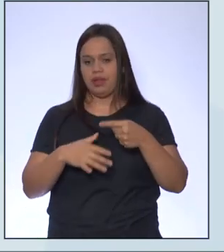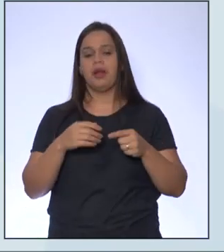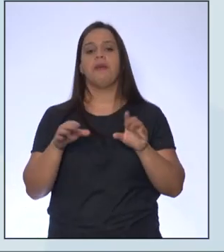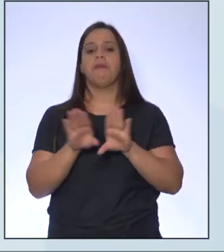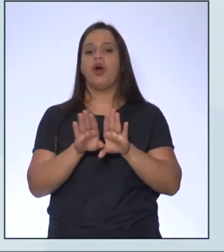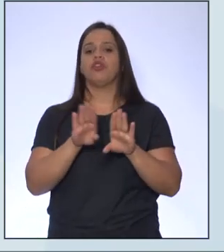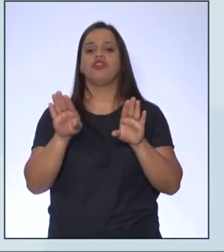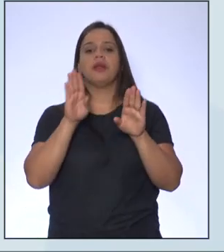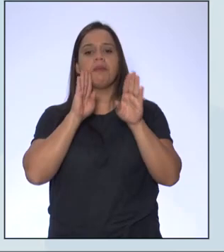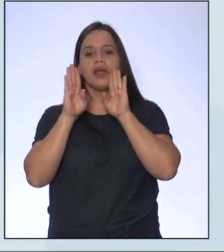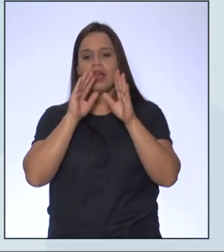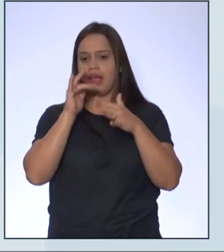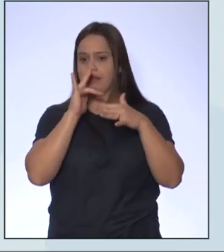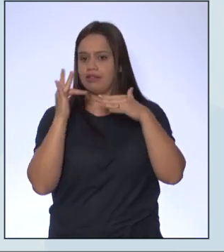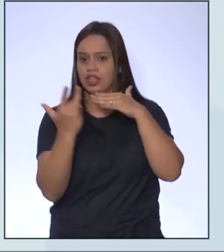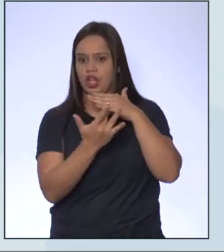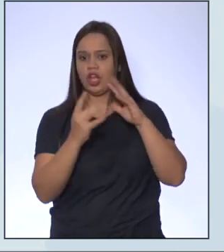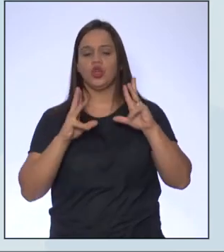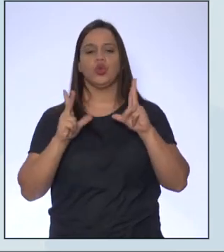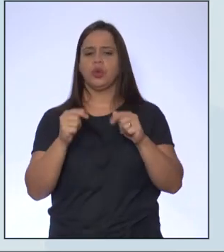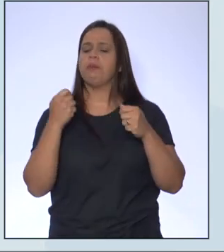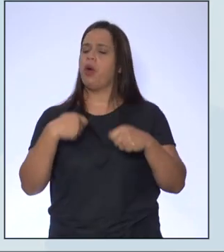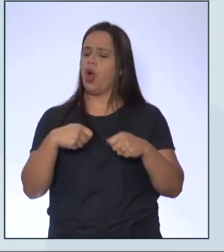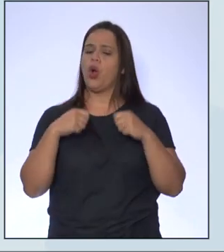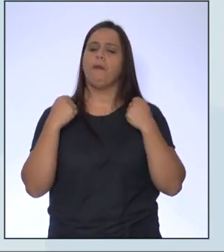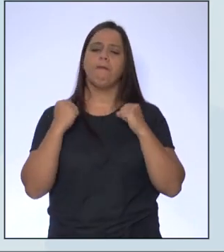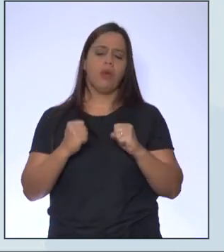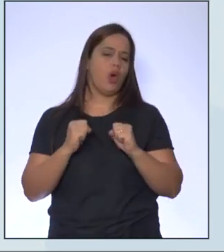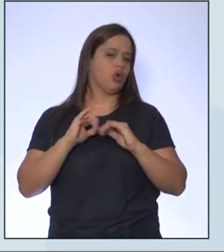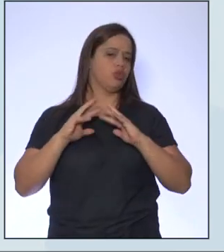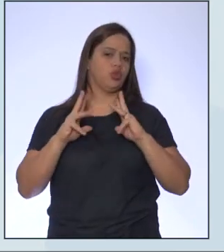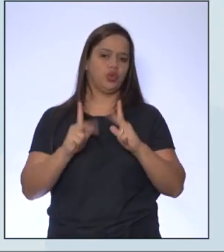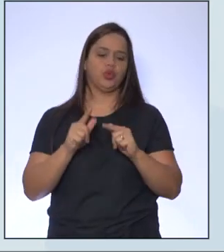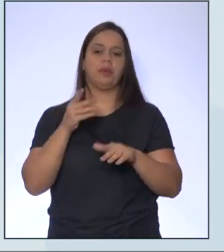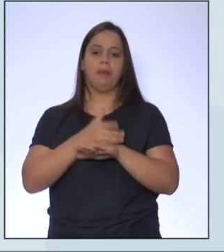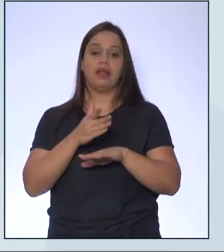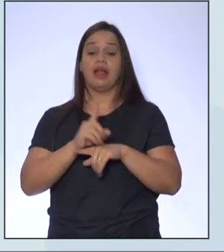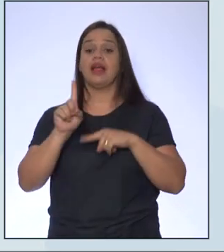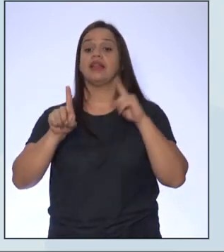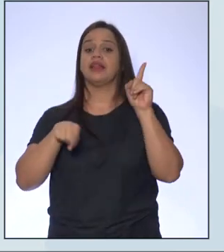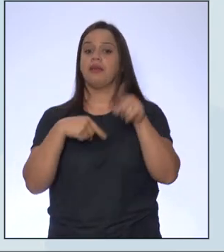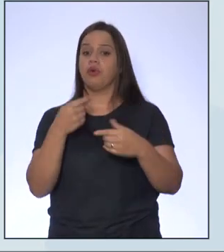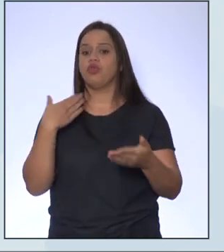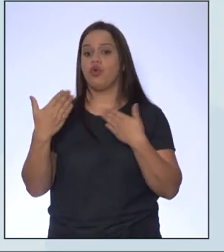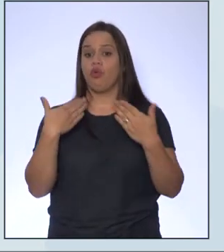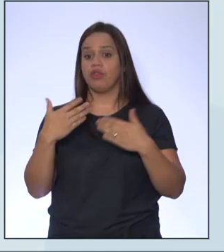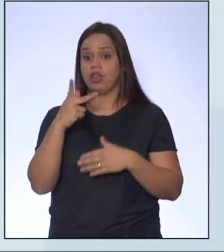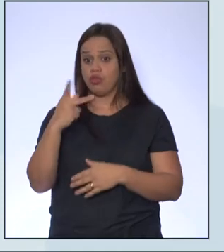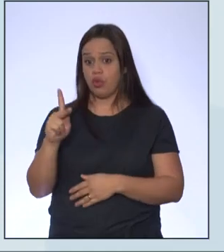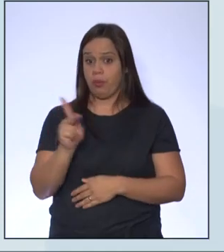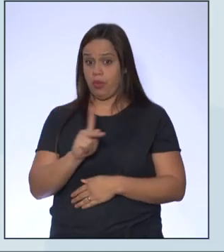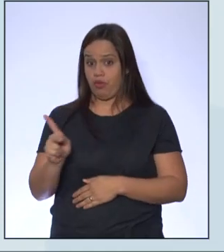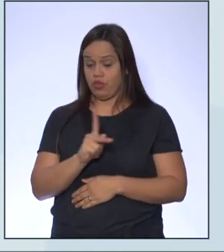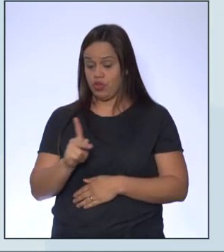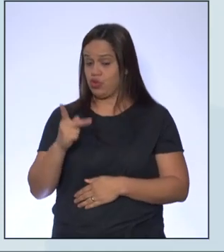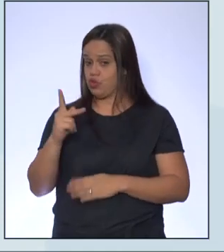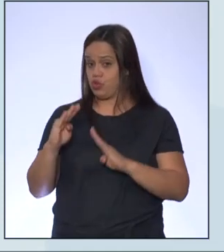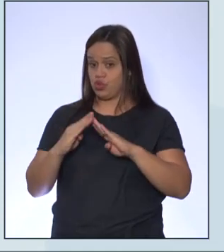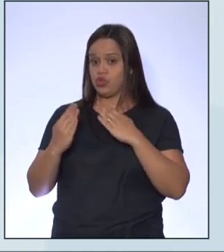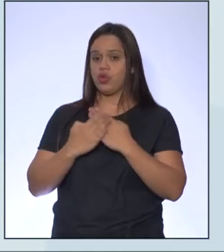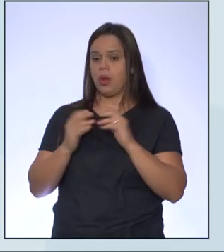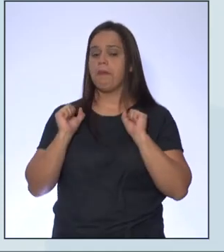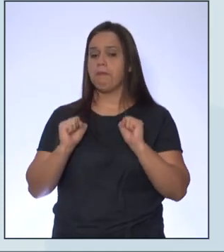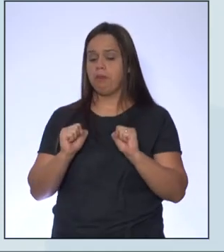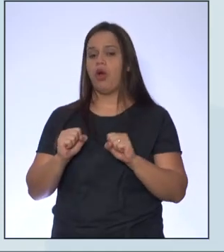das redes sociais, você pode anotar no seu caderno, depois conversar com o professor da sua